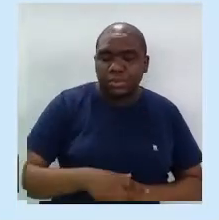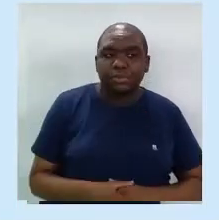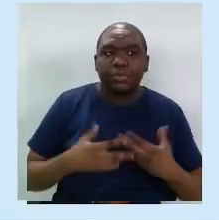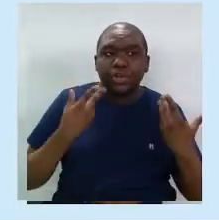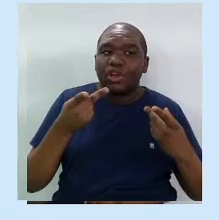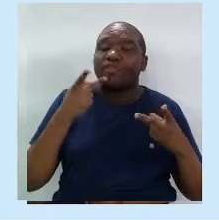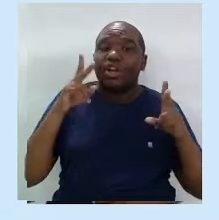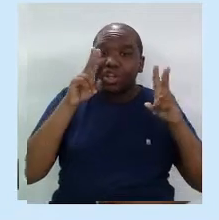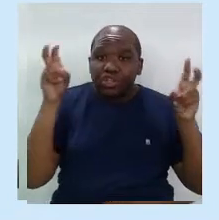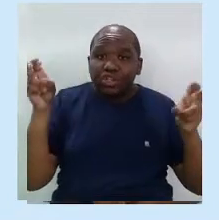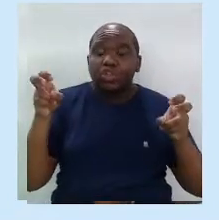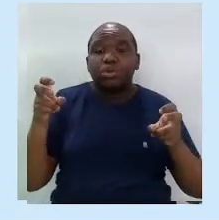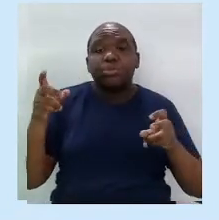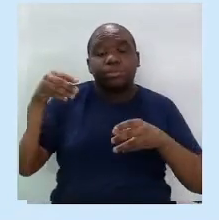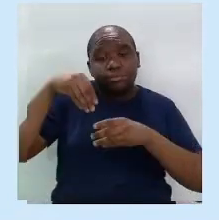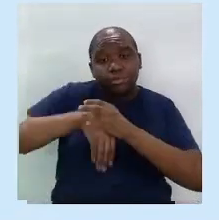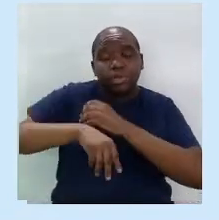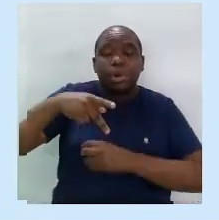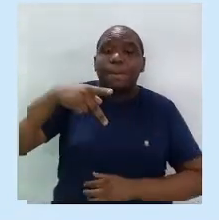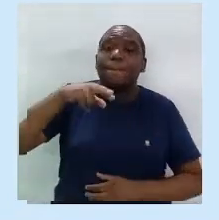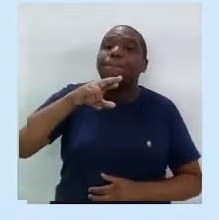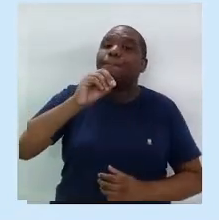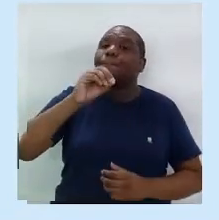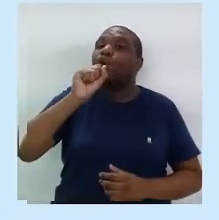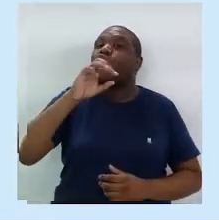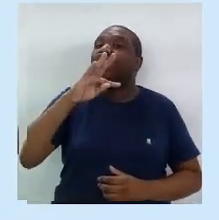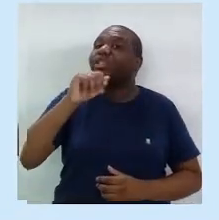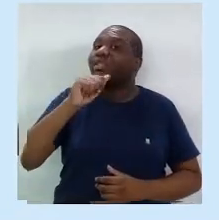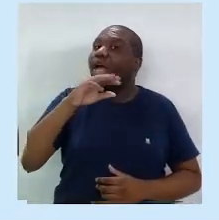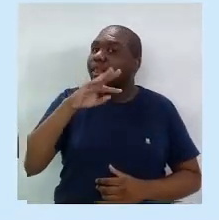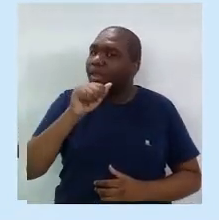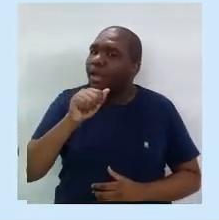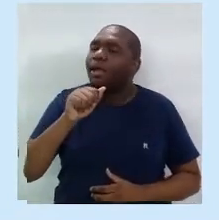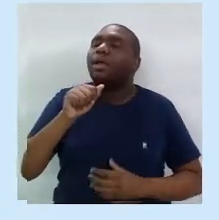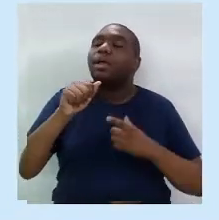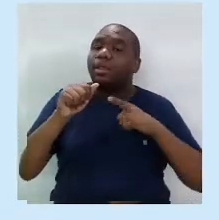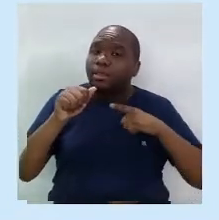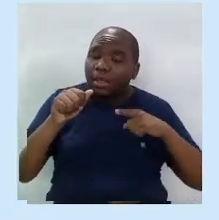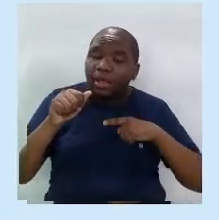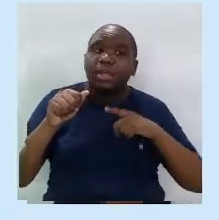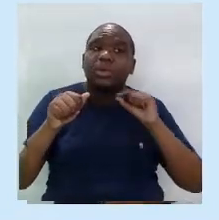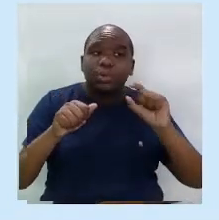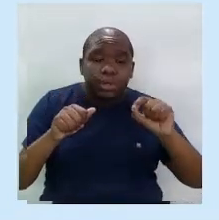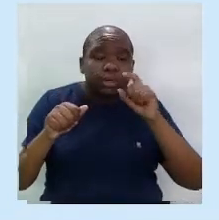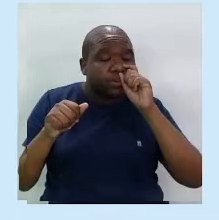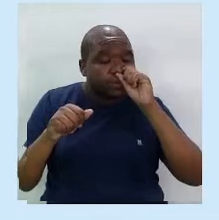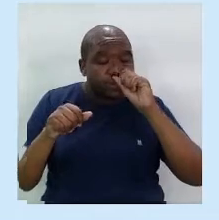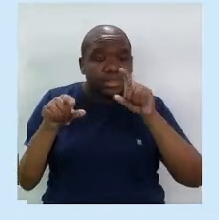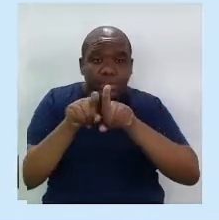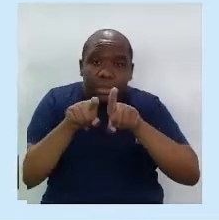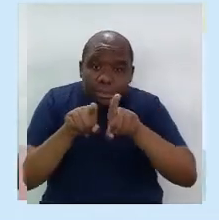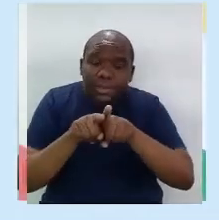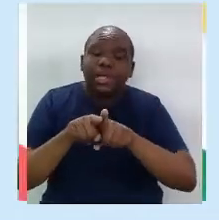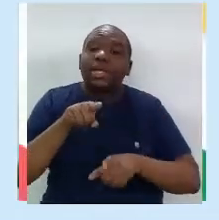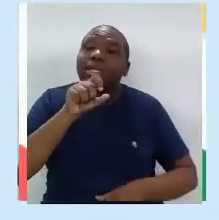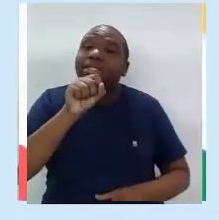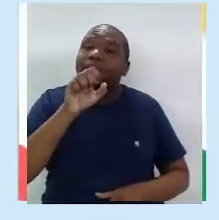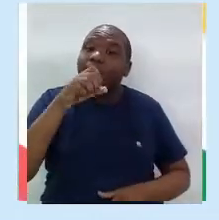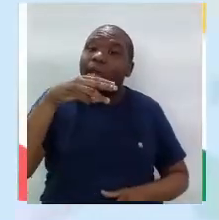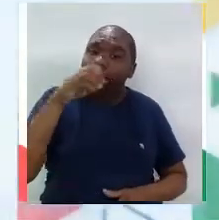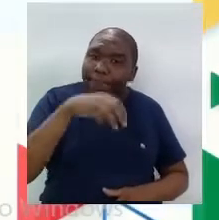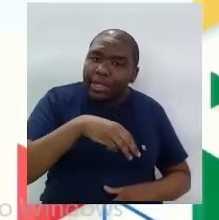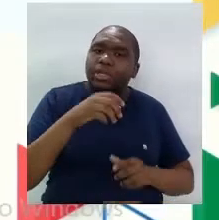E agora eu vou falar sobre a próstata, que vai secretar um fluido que também